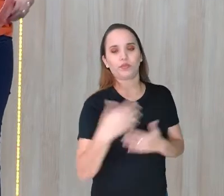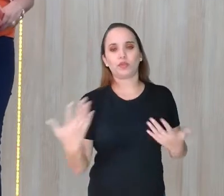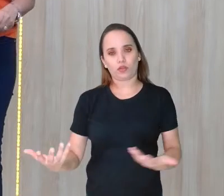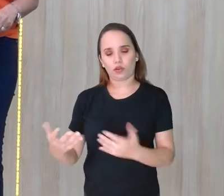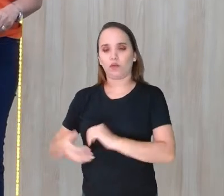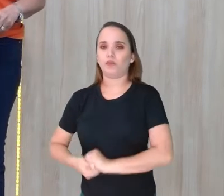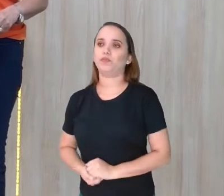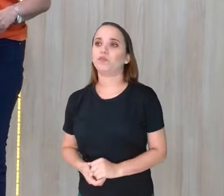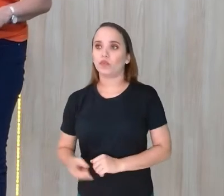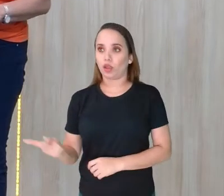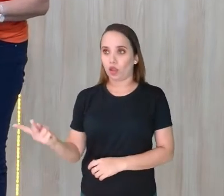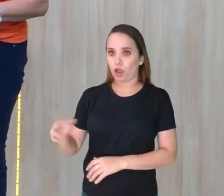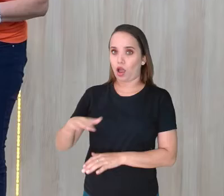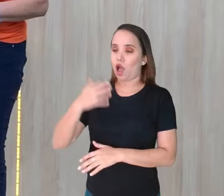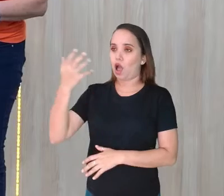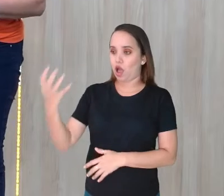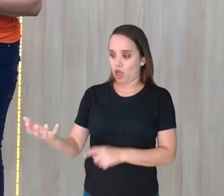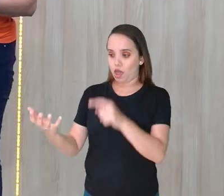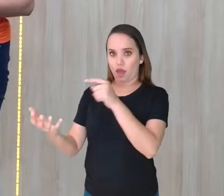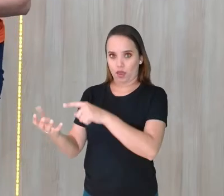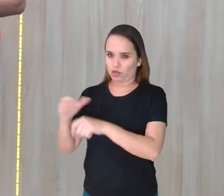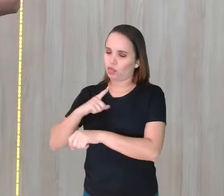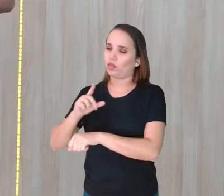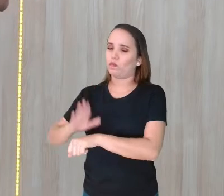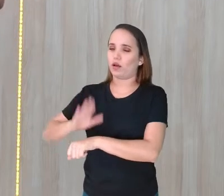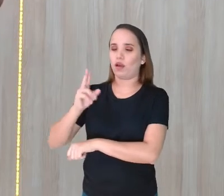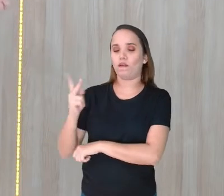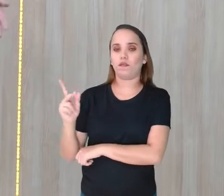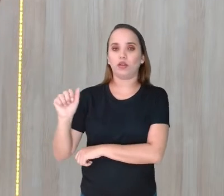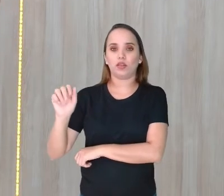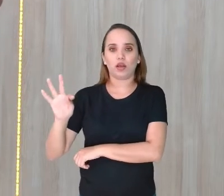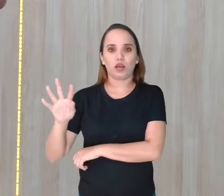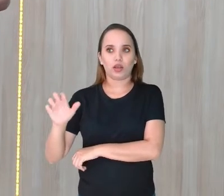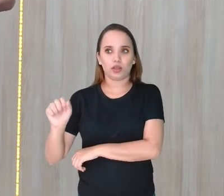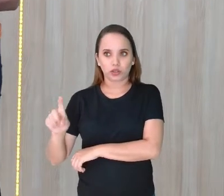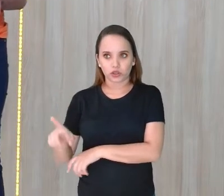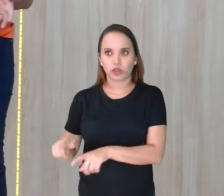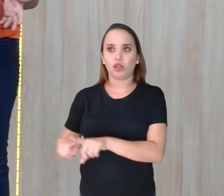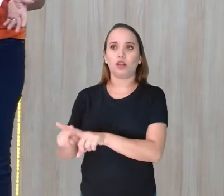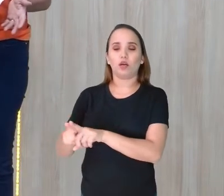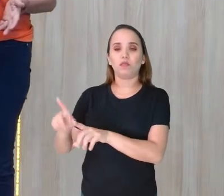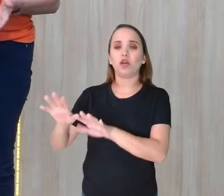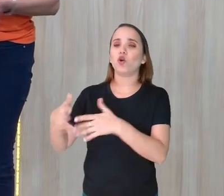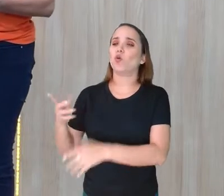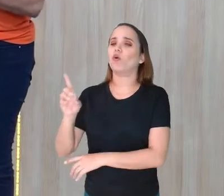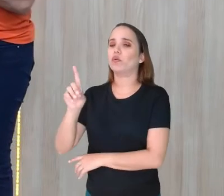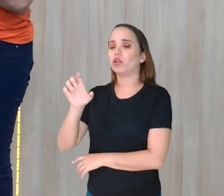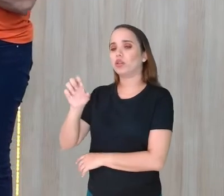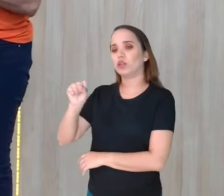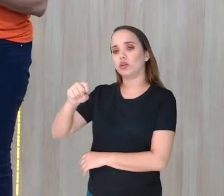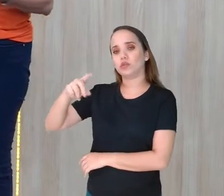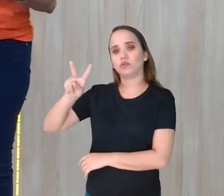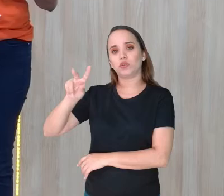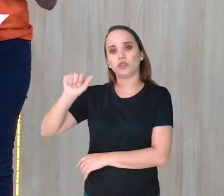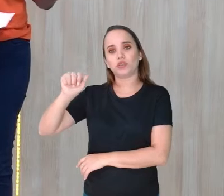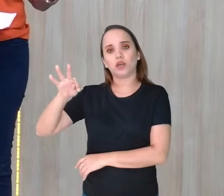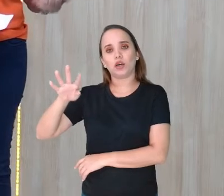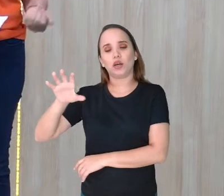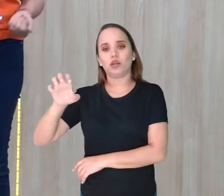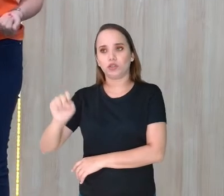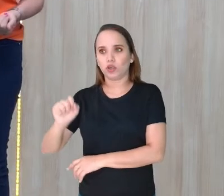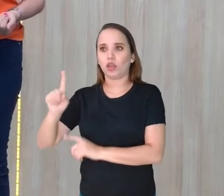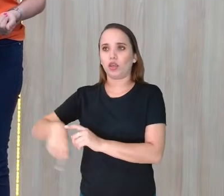ela apresenta grandes vantagens e também existem desvantagens também da reprodução assexuada. Uma delas é a